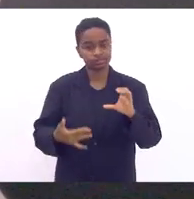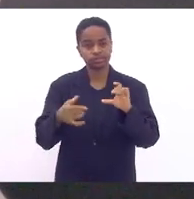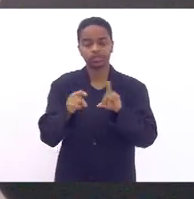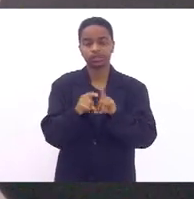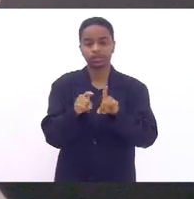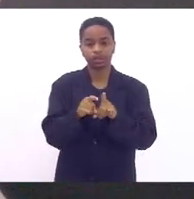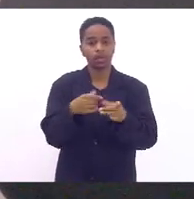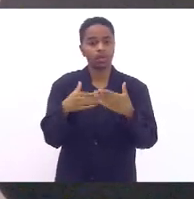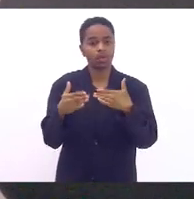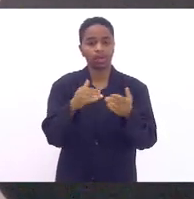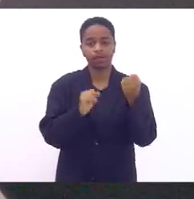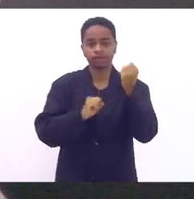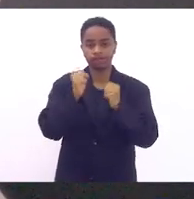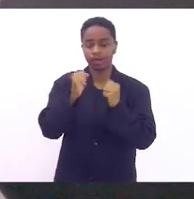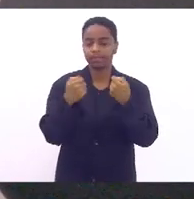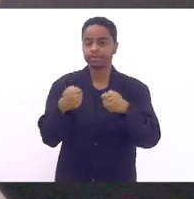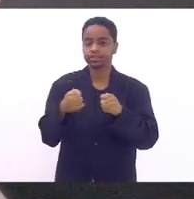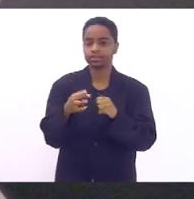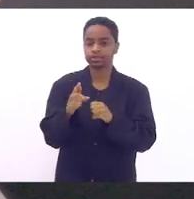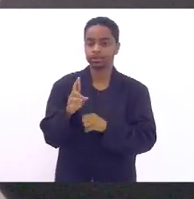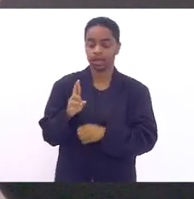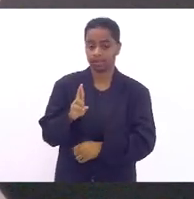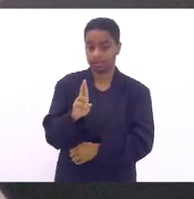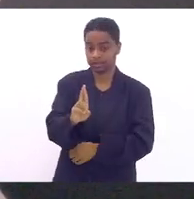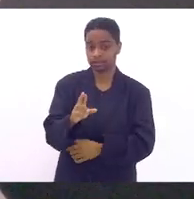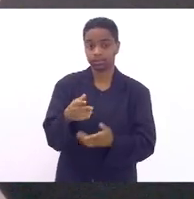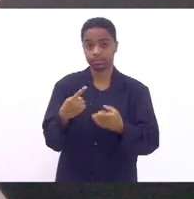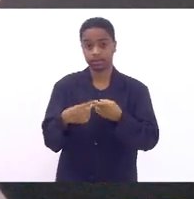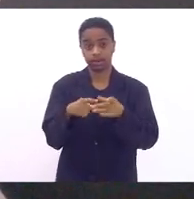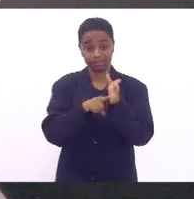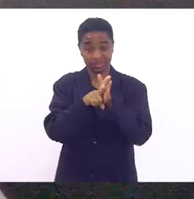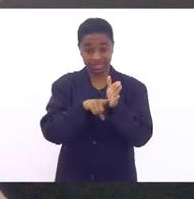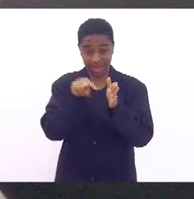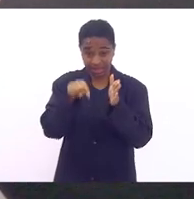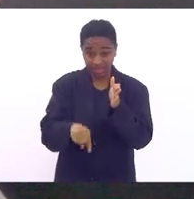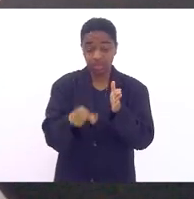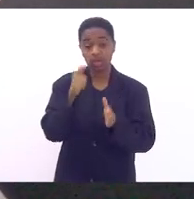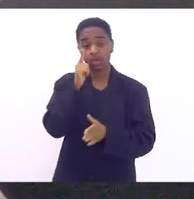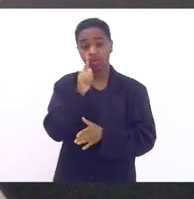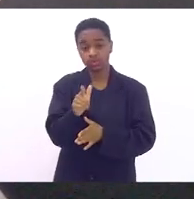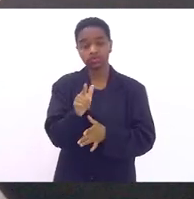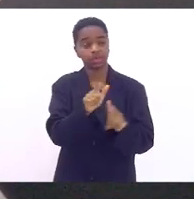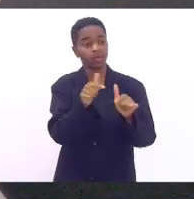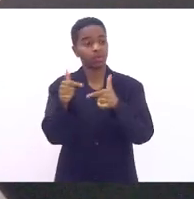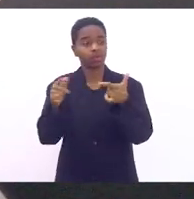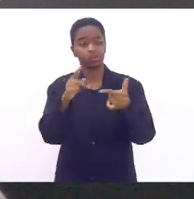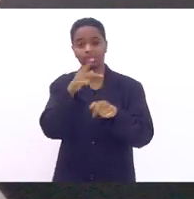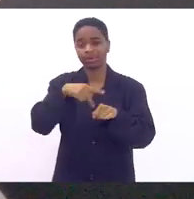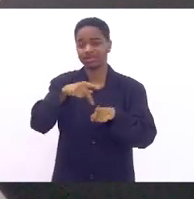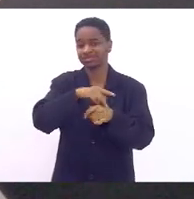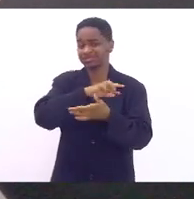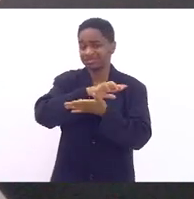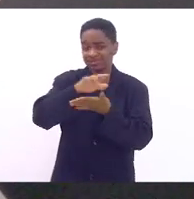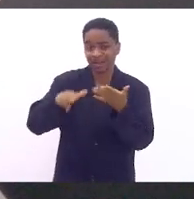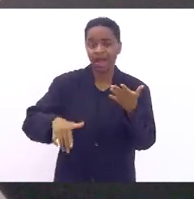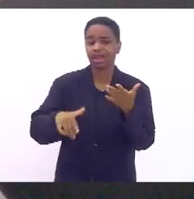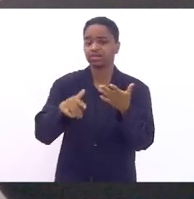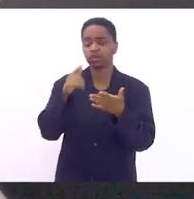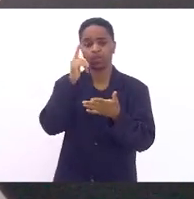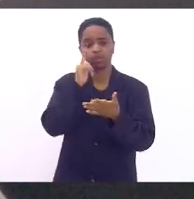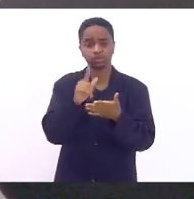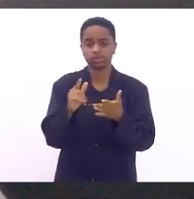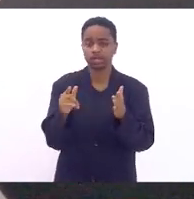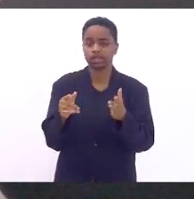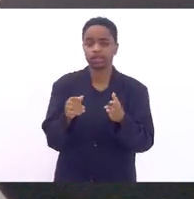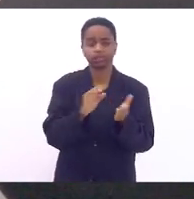representatividade uma uma uma pesquisa feita aqui ela tem capacidade de generalização para vários outros países isso potencializa muito a